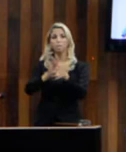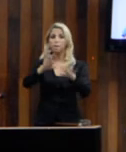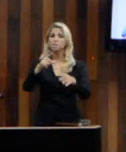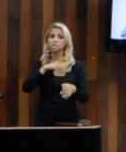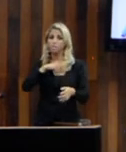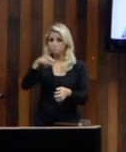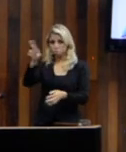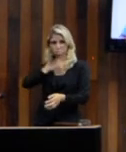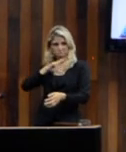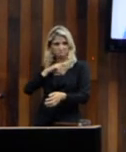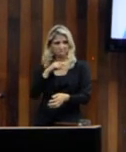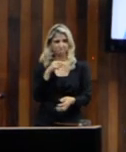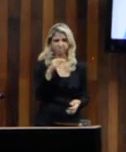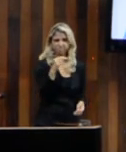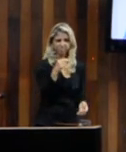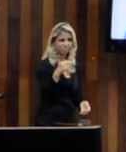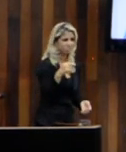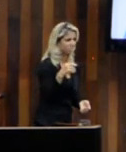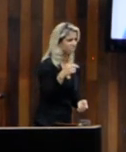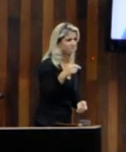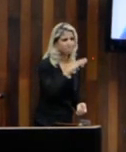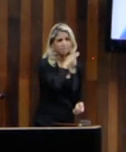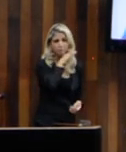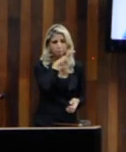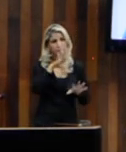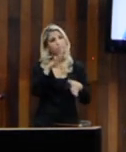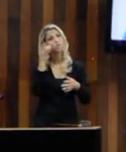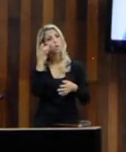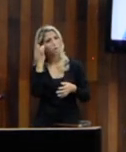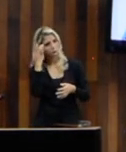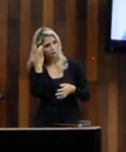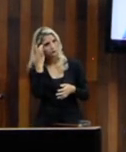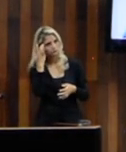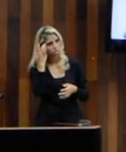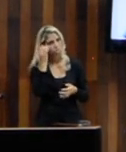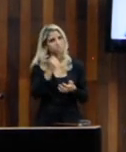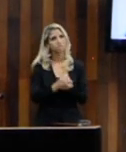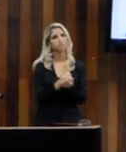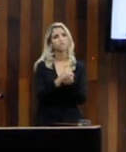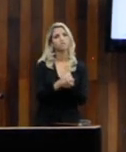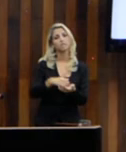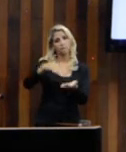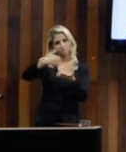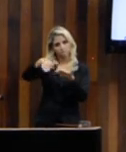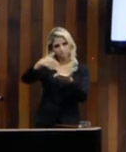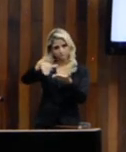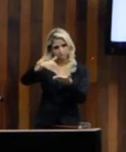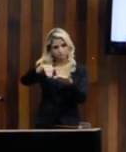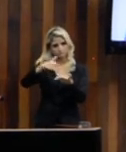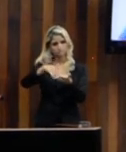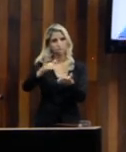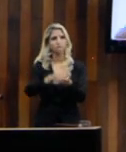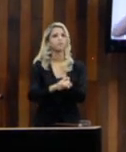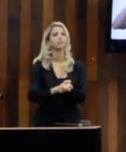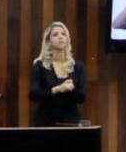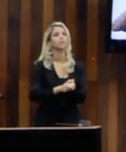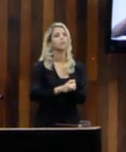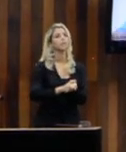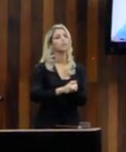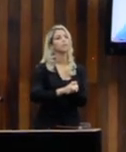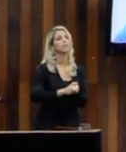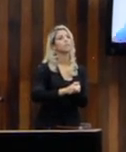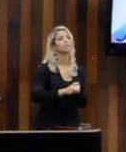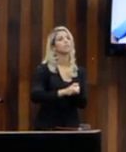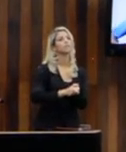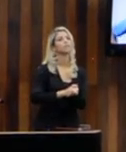ignorância, porque eu acho que a secretaria que ele está deveria ser muito longe da educação. Ele deveria estar em outra